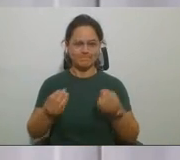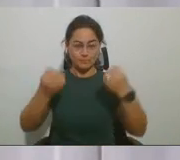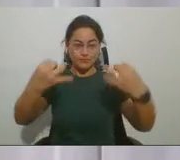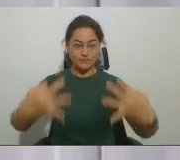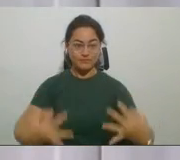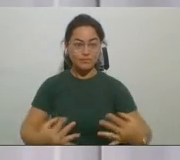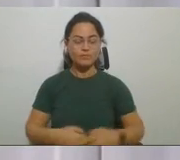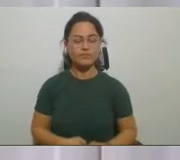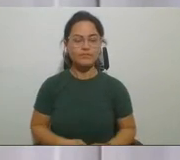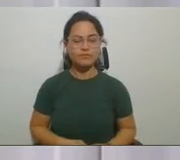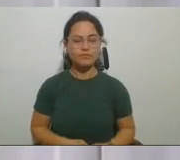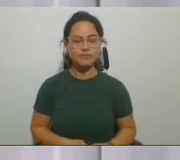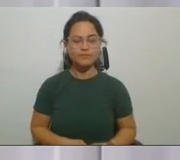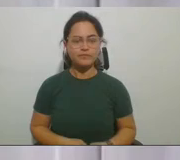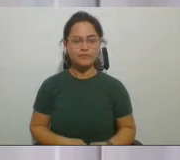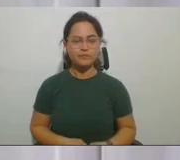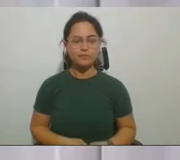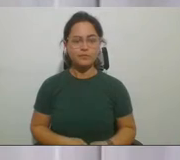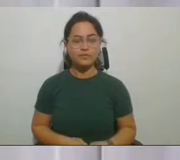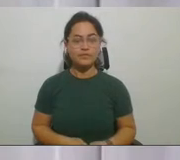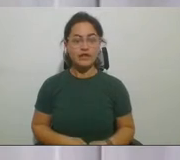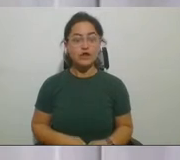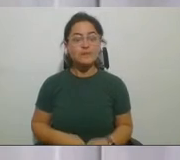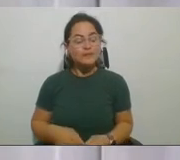conciliar as bases societárias.